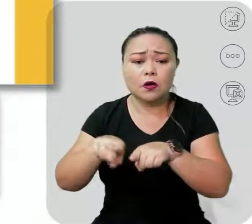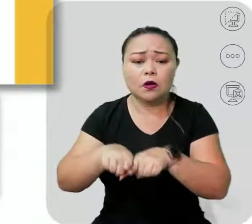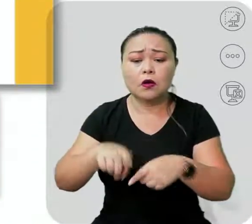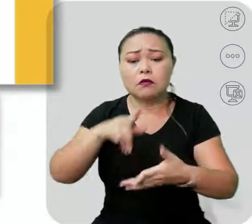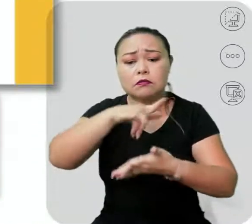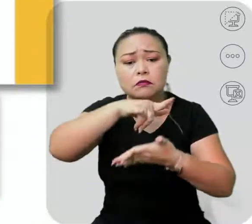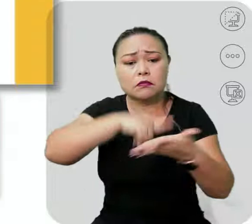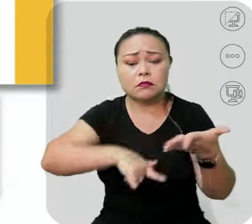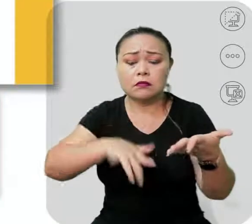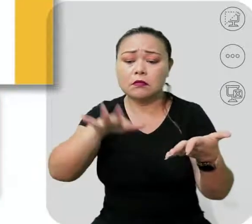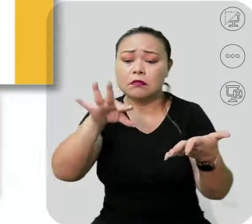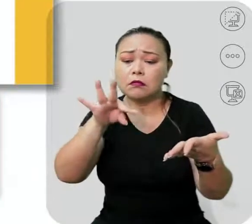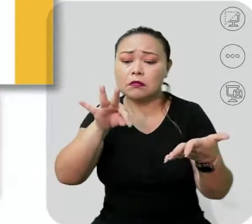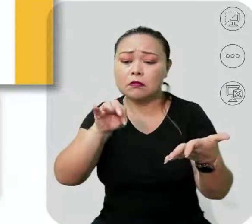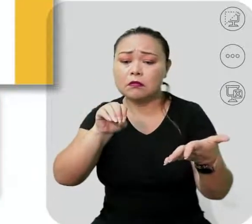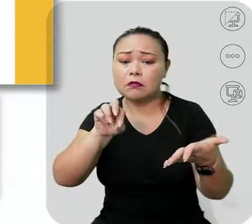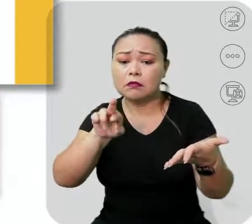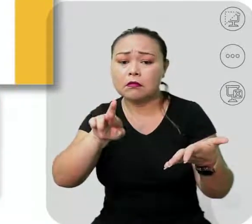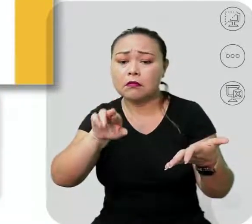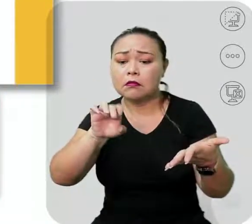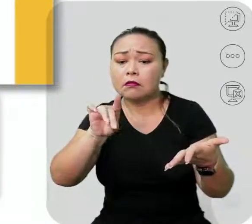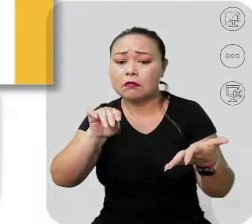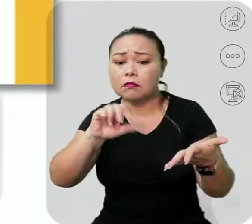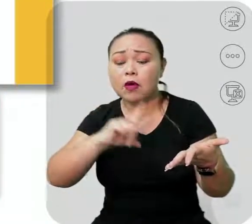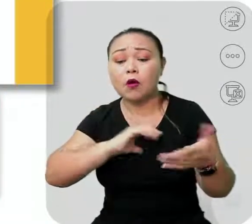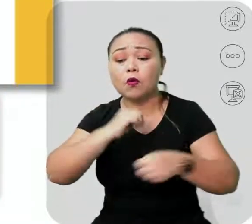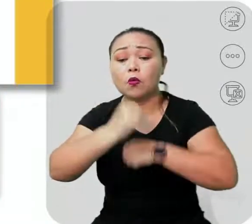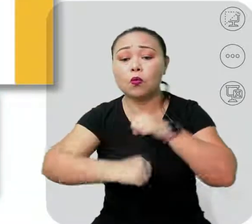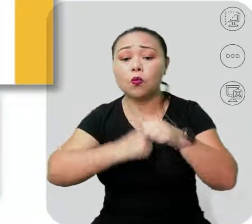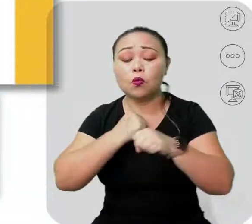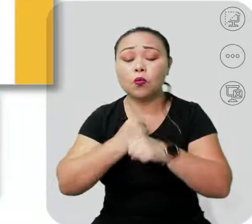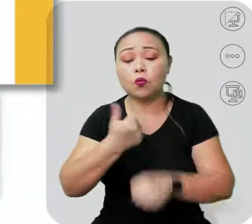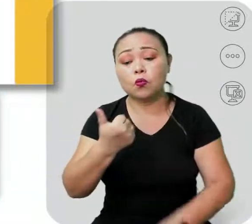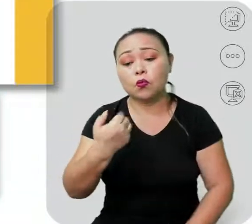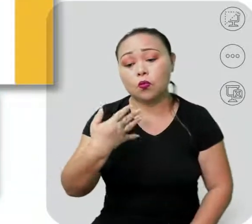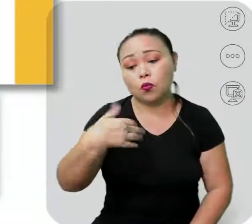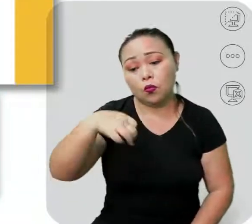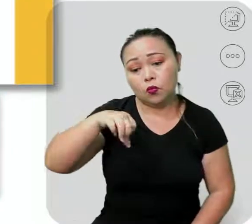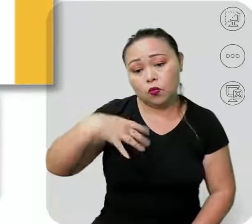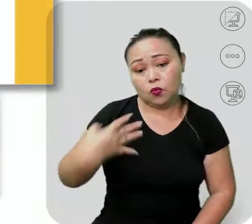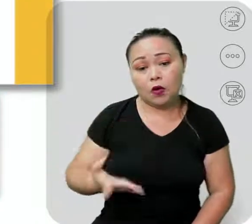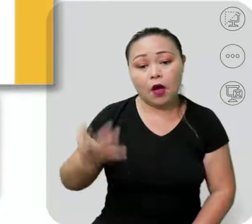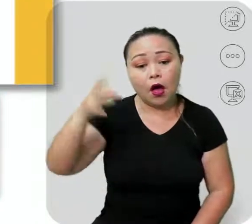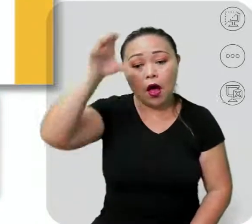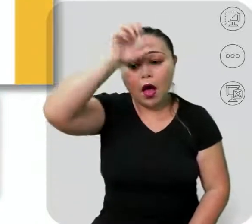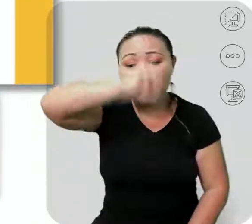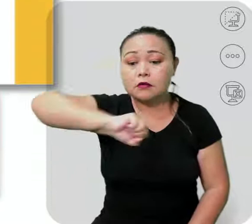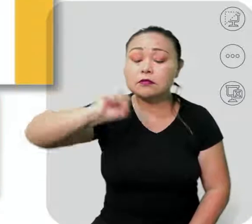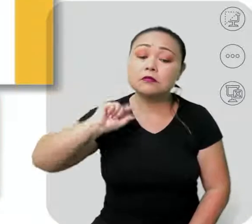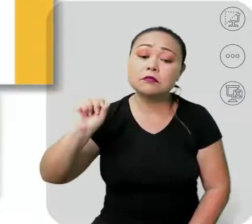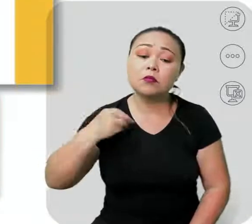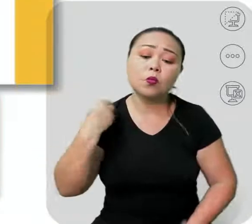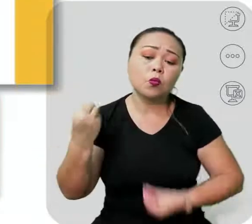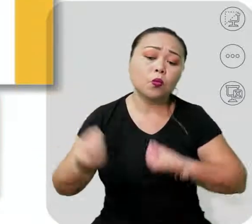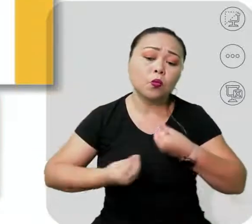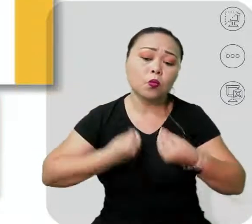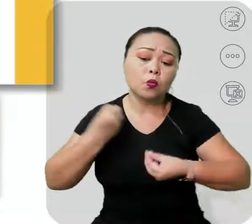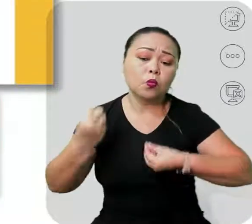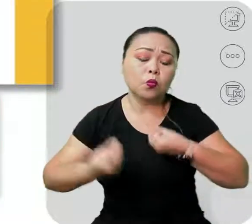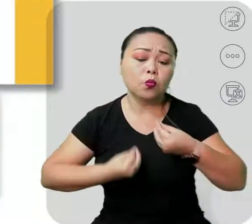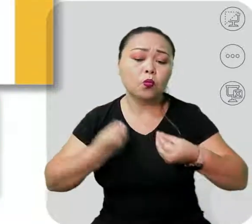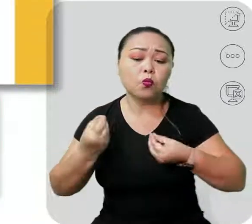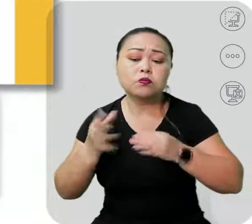Tratado de Tordesilhas de 1494 vamos aprendendo como